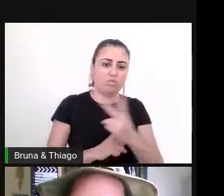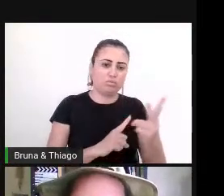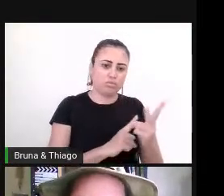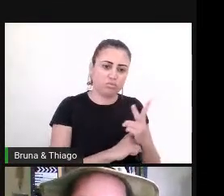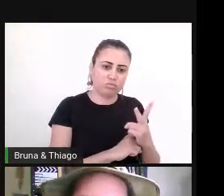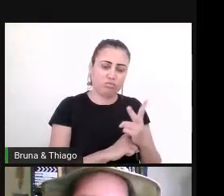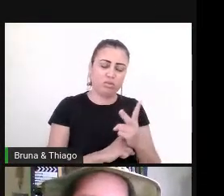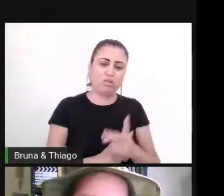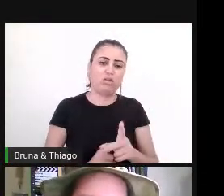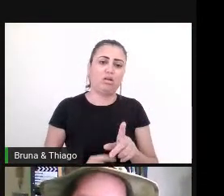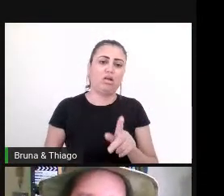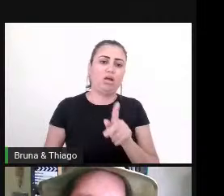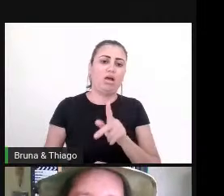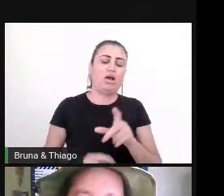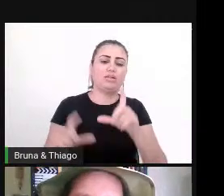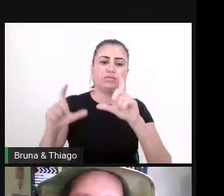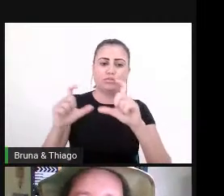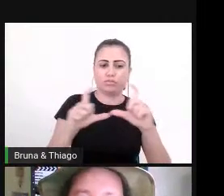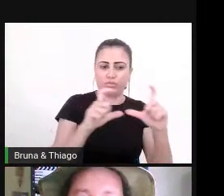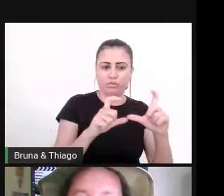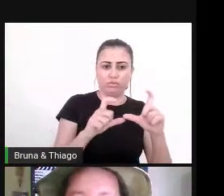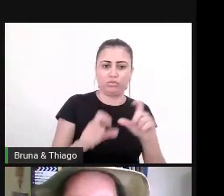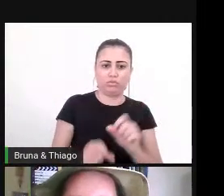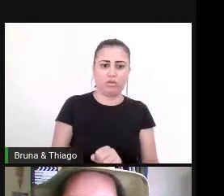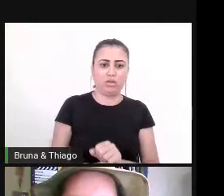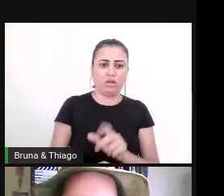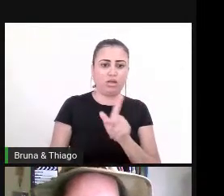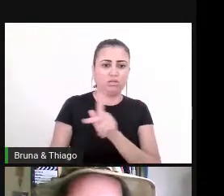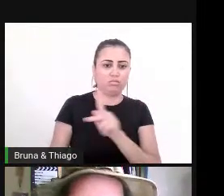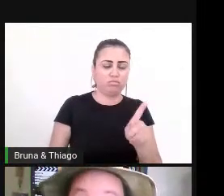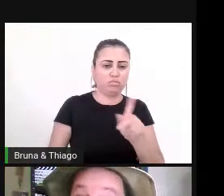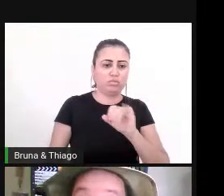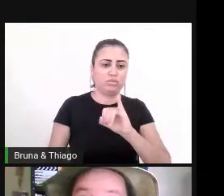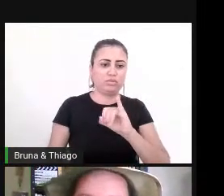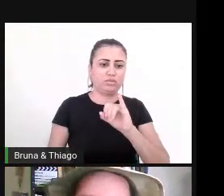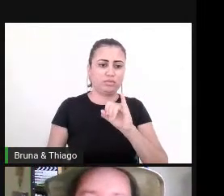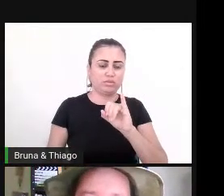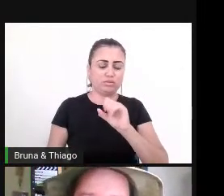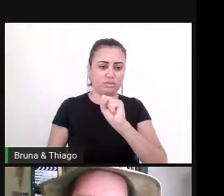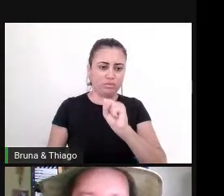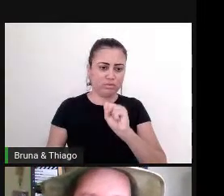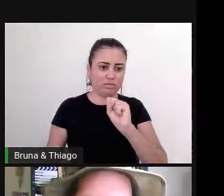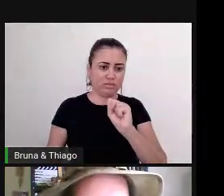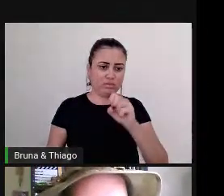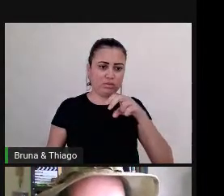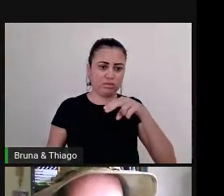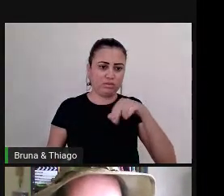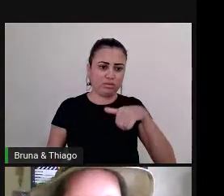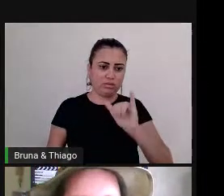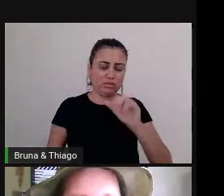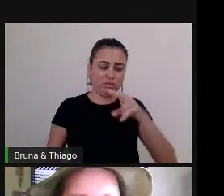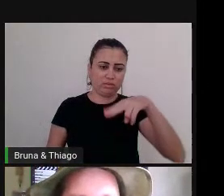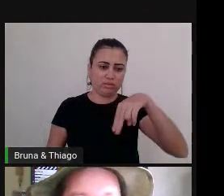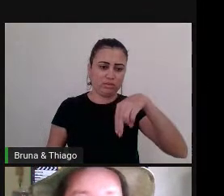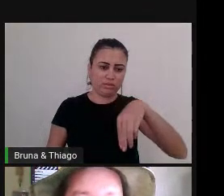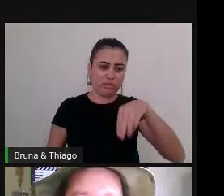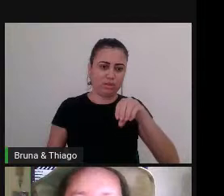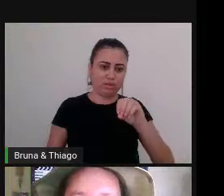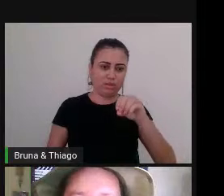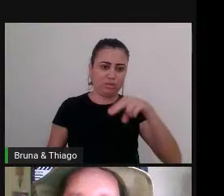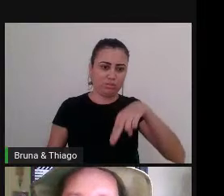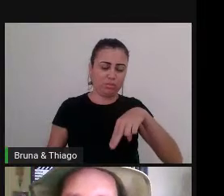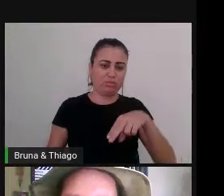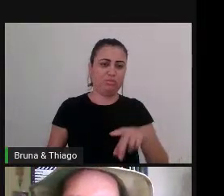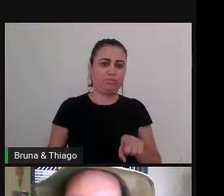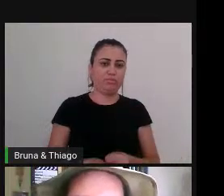Albuquerque. Essa anterior é minha e essa é do professor Simon de Albuquerque, que é o herpetólogo nosso aqui da região de Rondônia. Aqui é